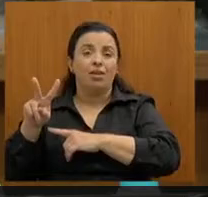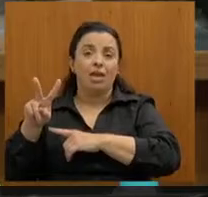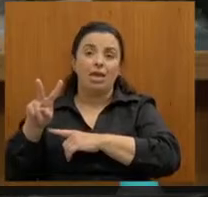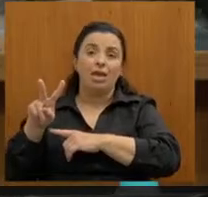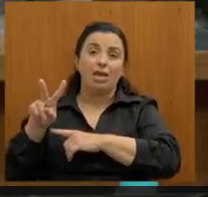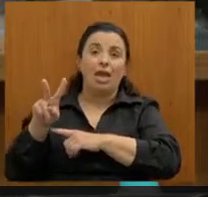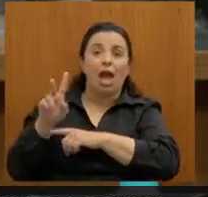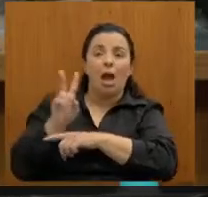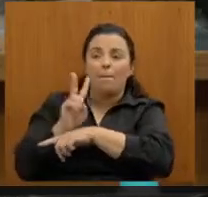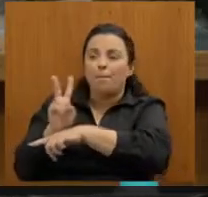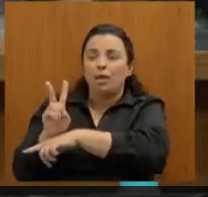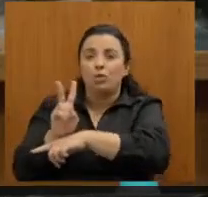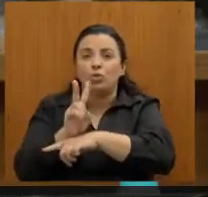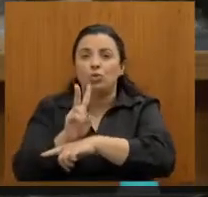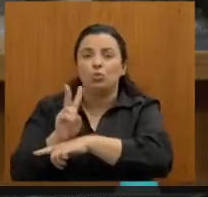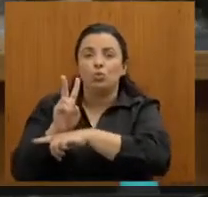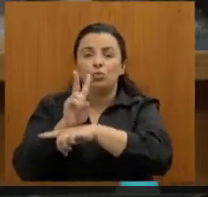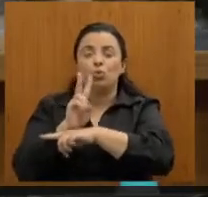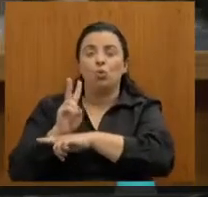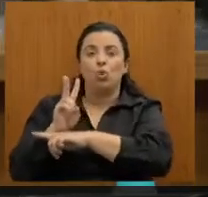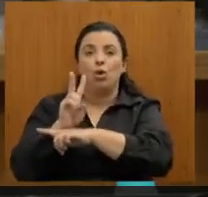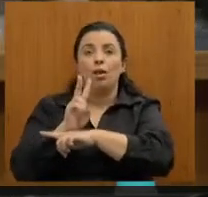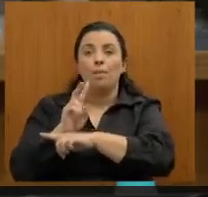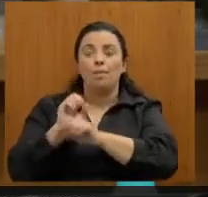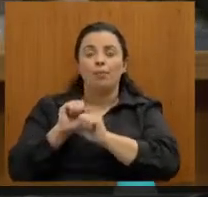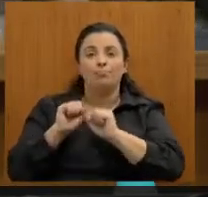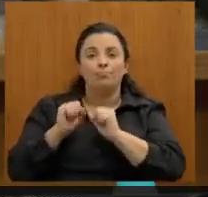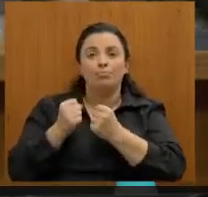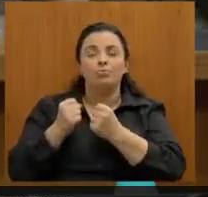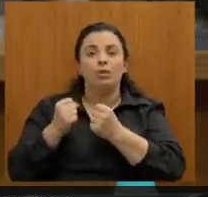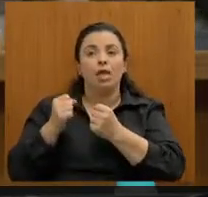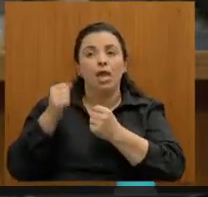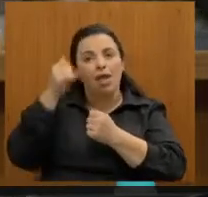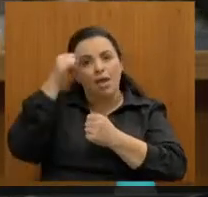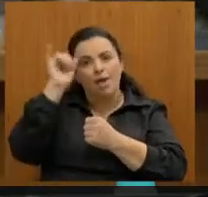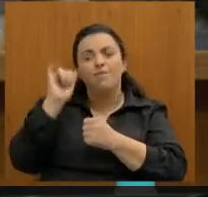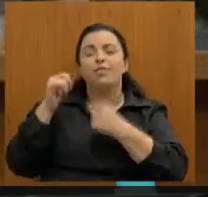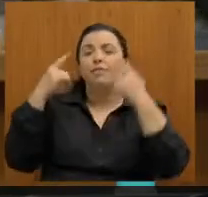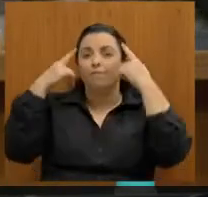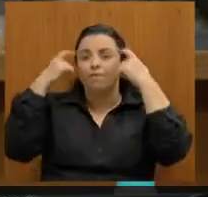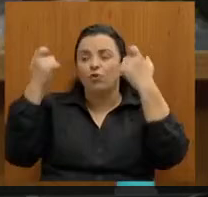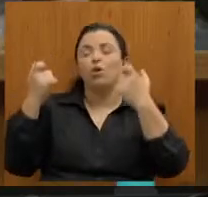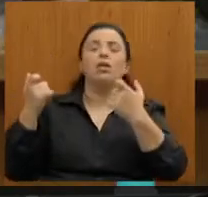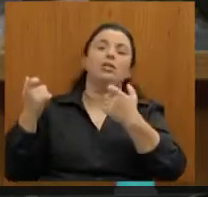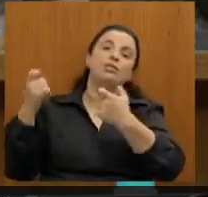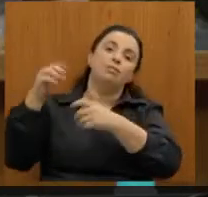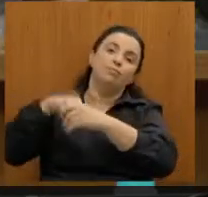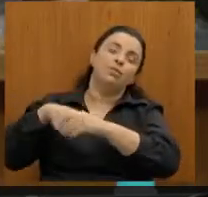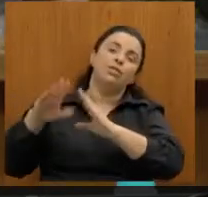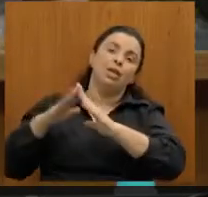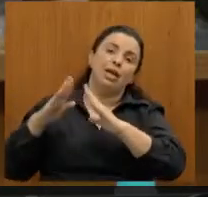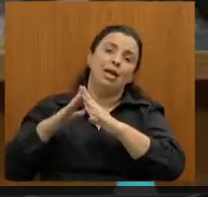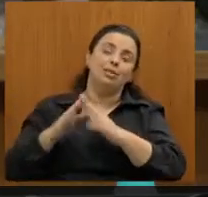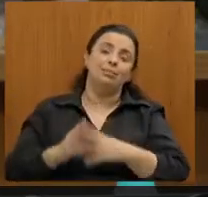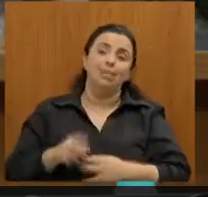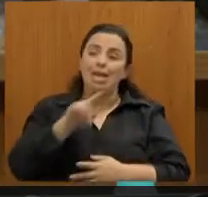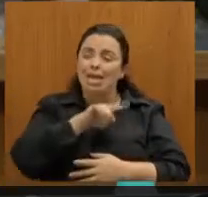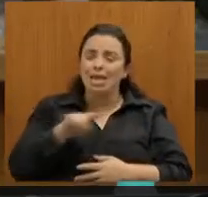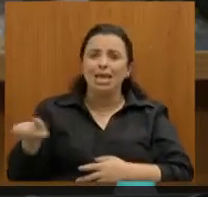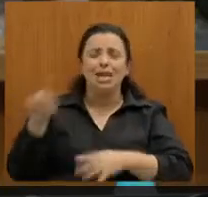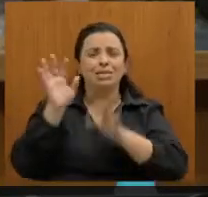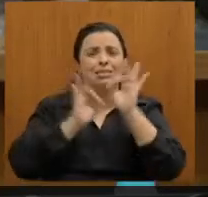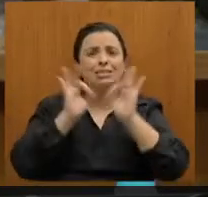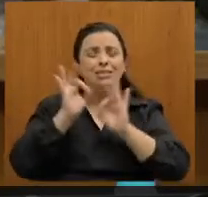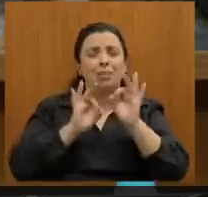olhar especializado das instituições e esta especialização aponta para a